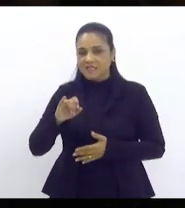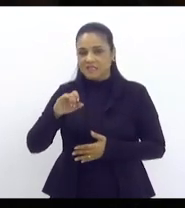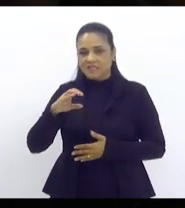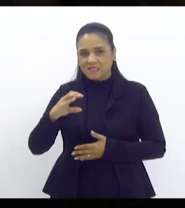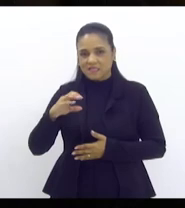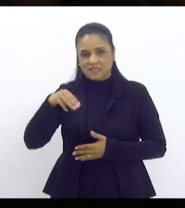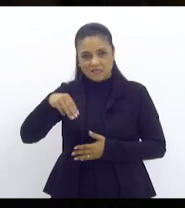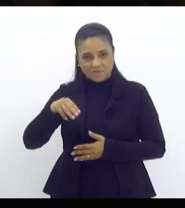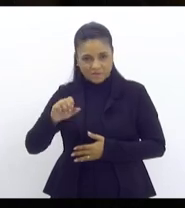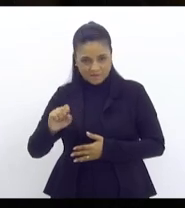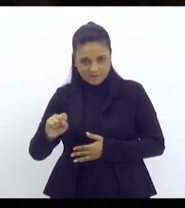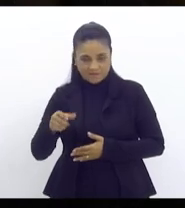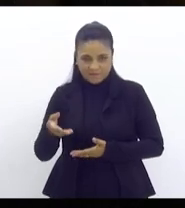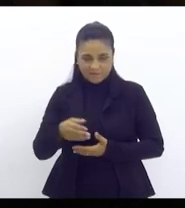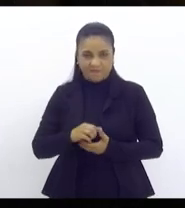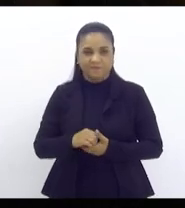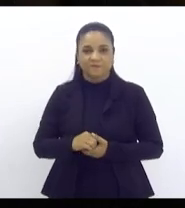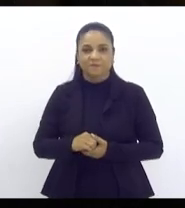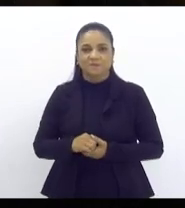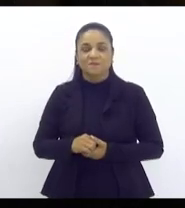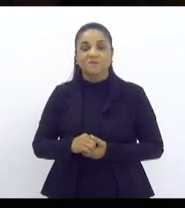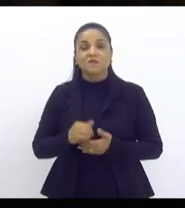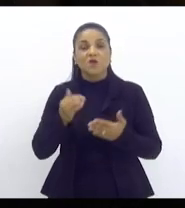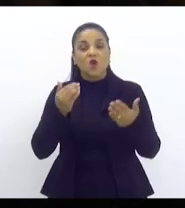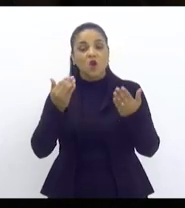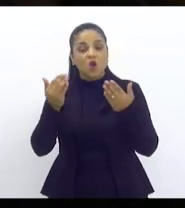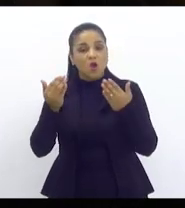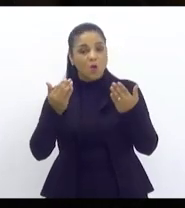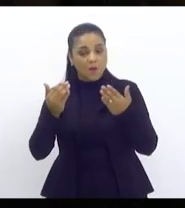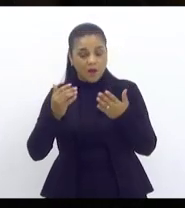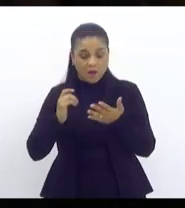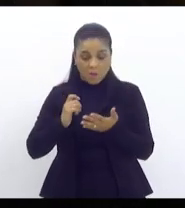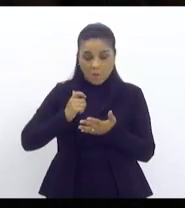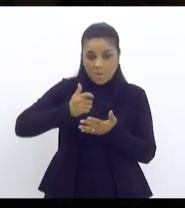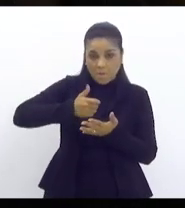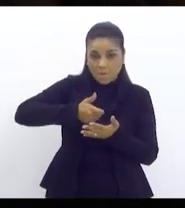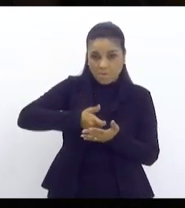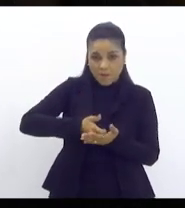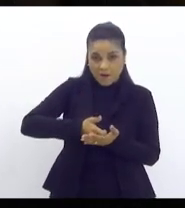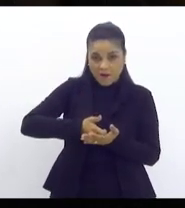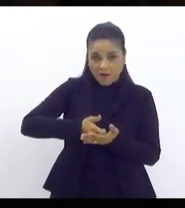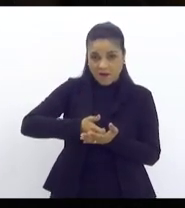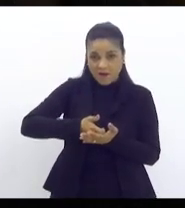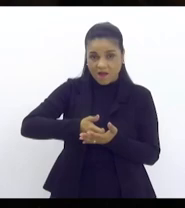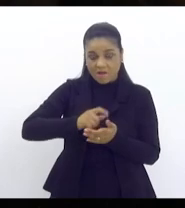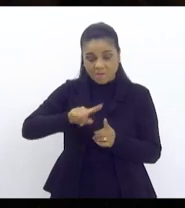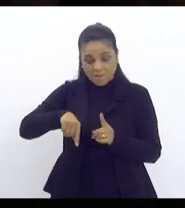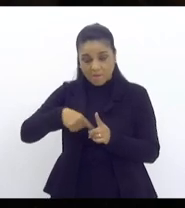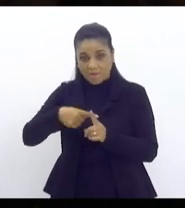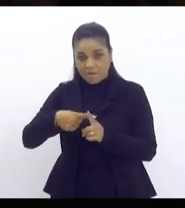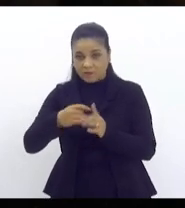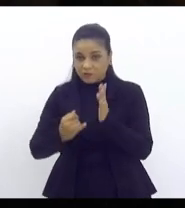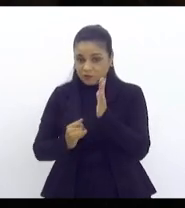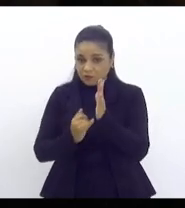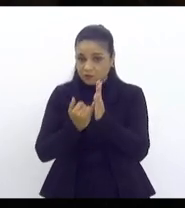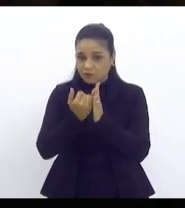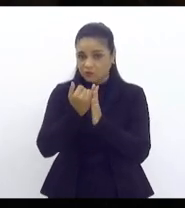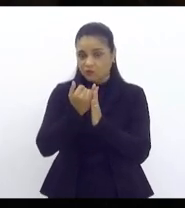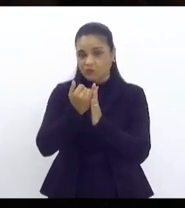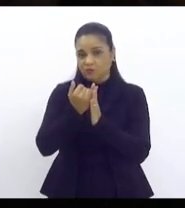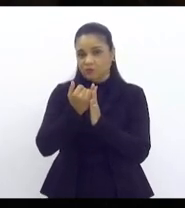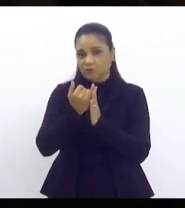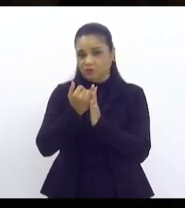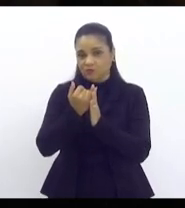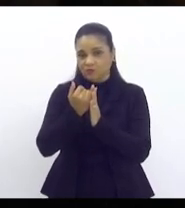ICMS. Se eu comparar com o que eu vou pagar de amortização, mais juros, mais encargos, com o